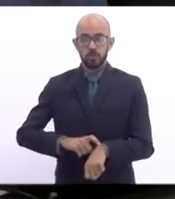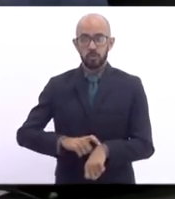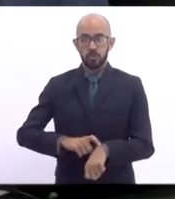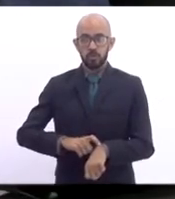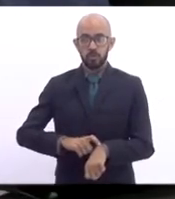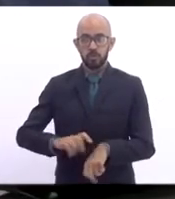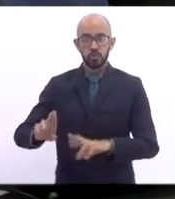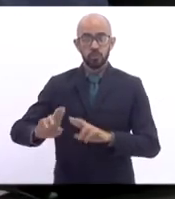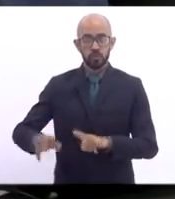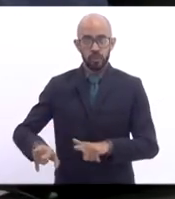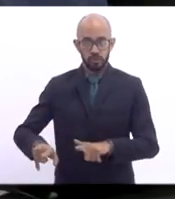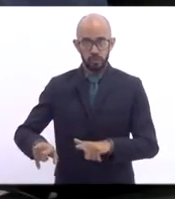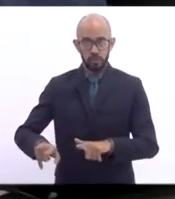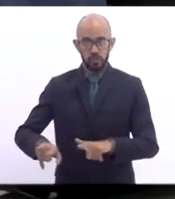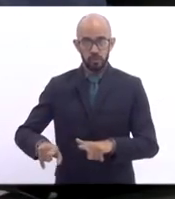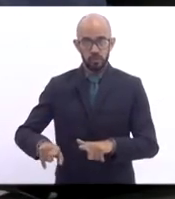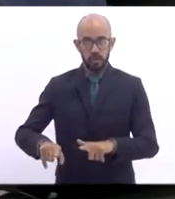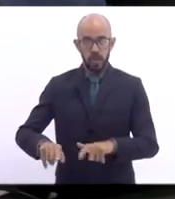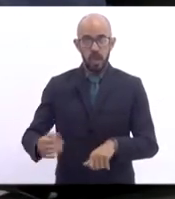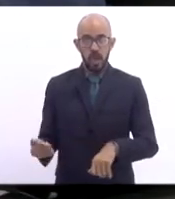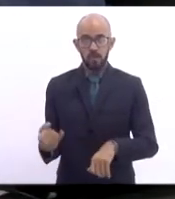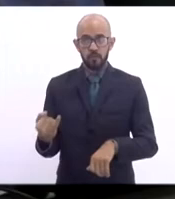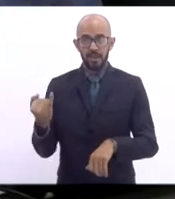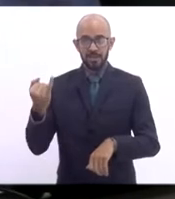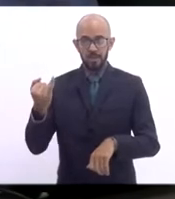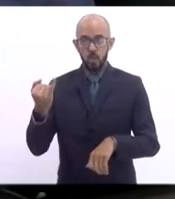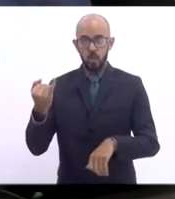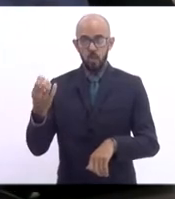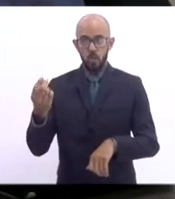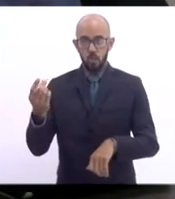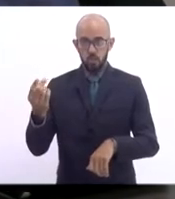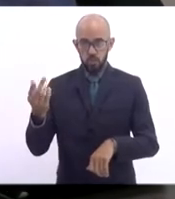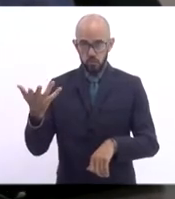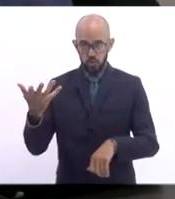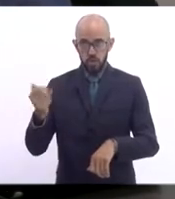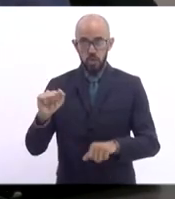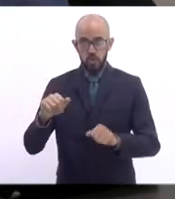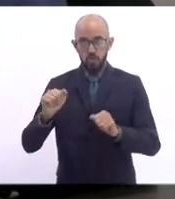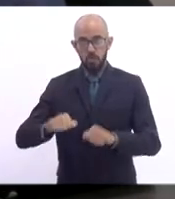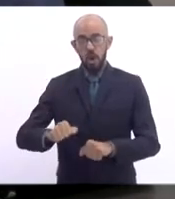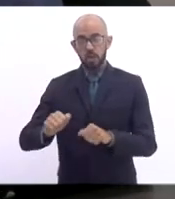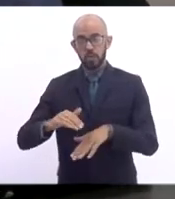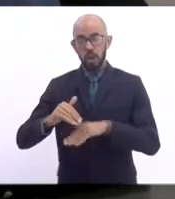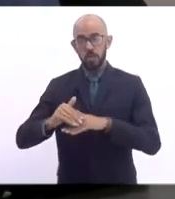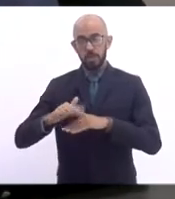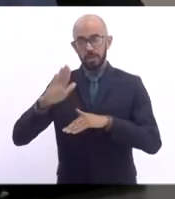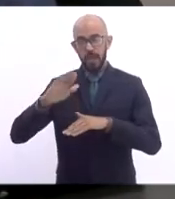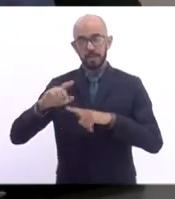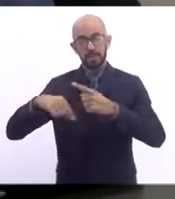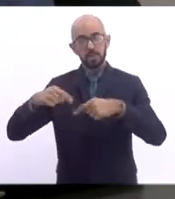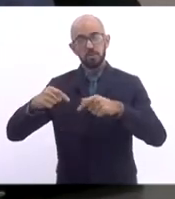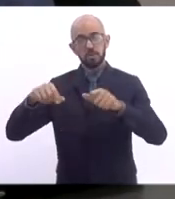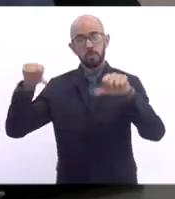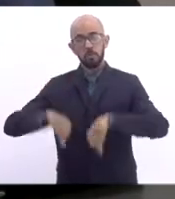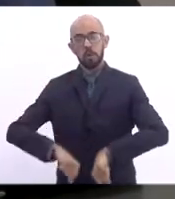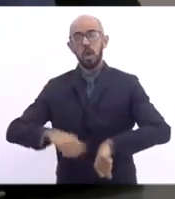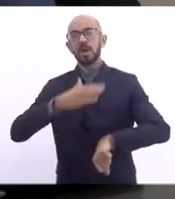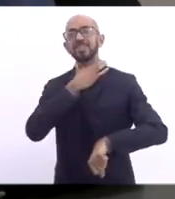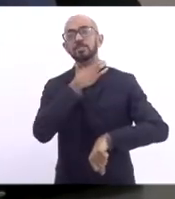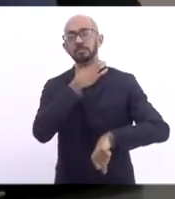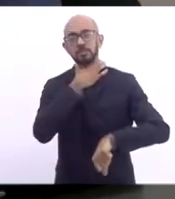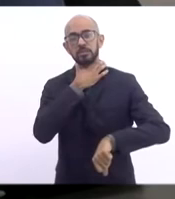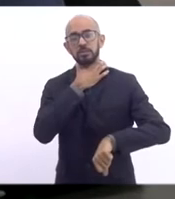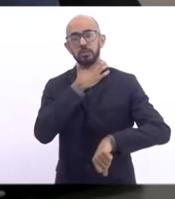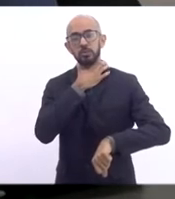atípico a inflação pode crescer um montante que aí gerar uma recessão que aí pior mas